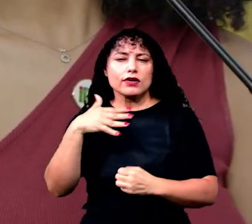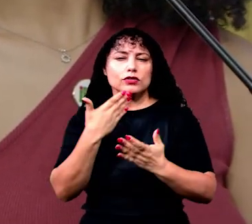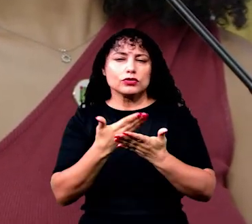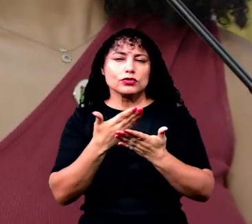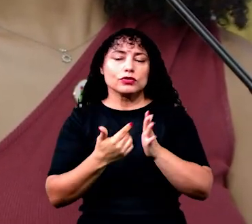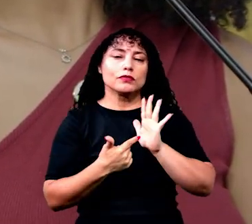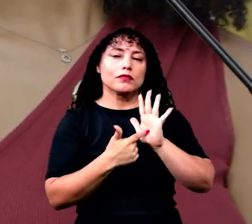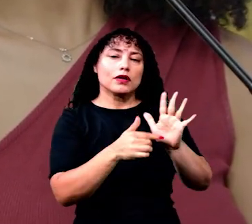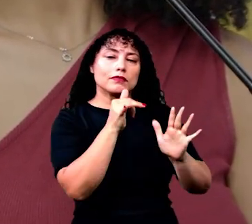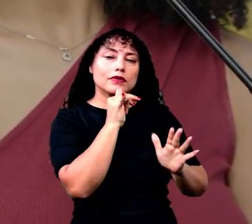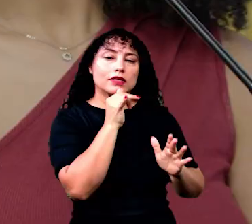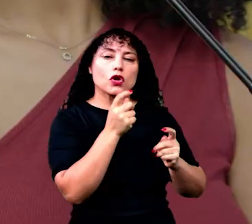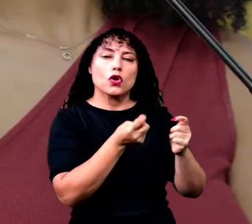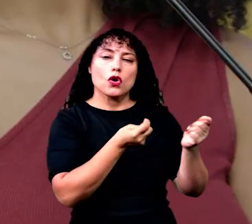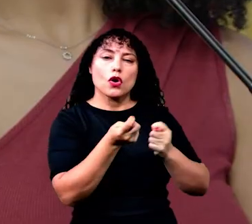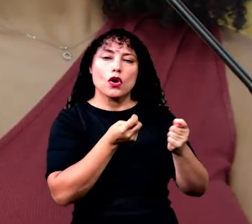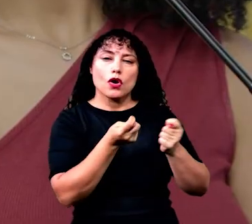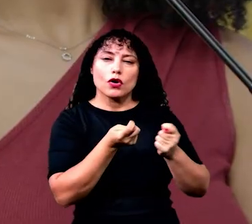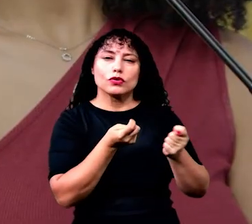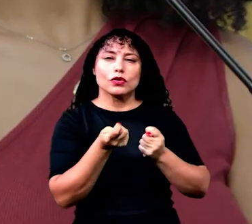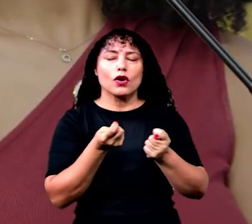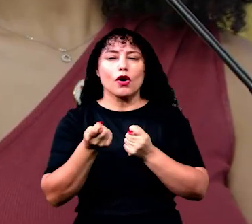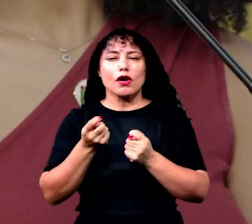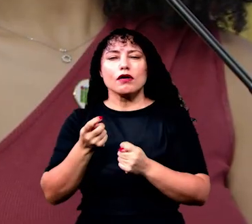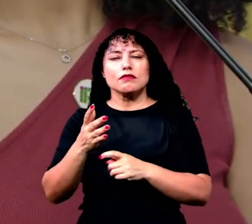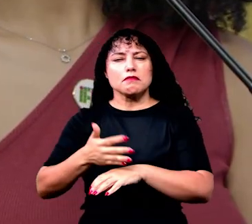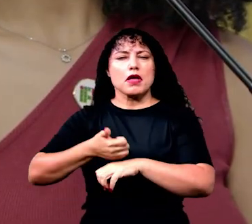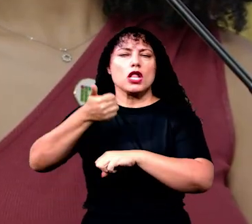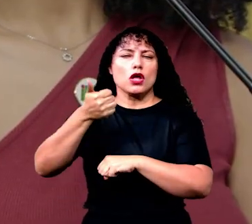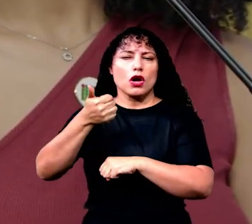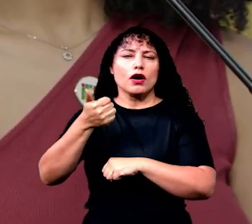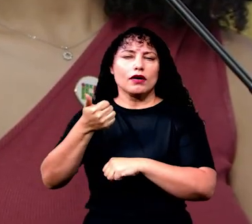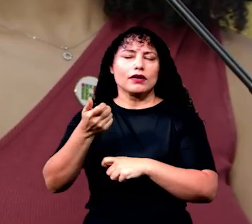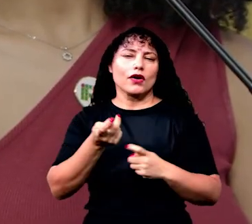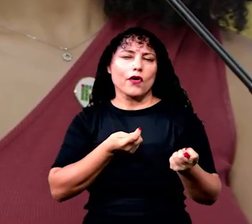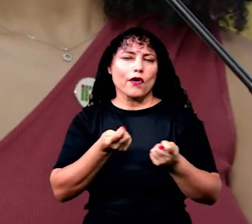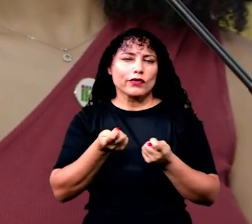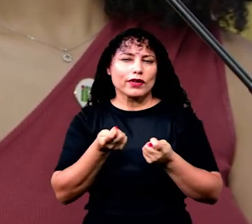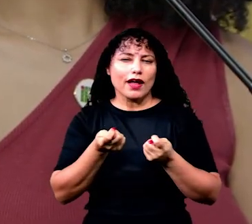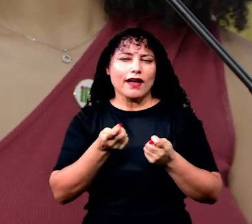né. Então os estudos mostram, por exemplo, de controle fortalece, né, melhora, sei lá,